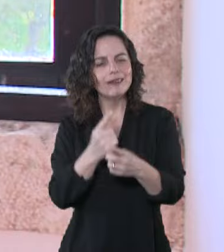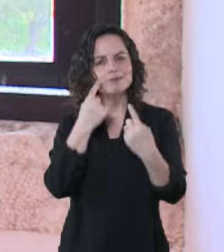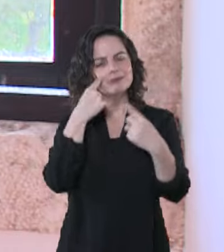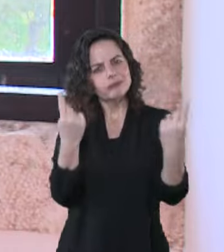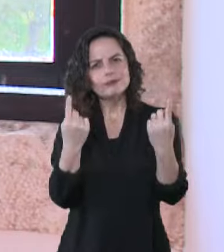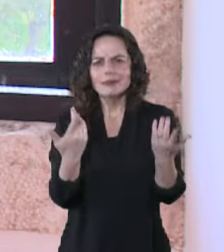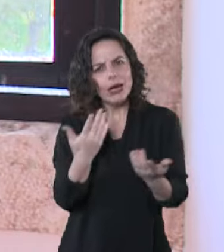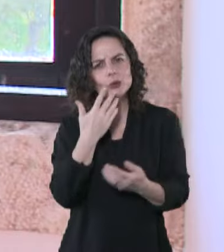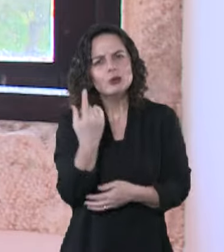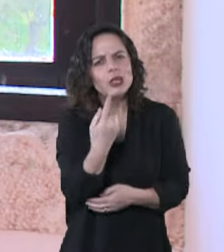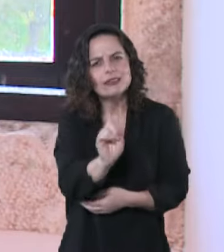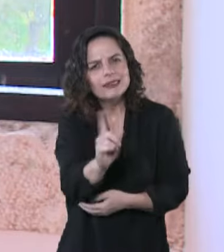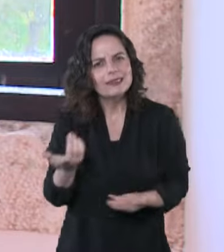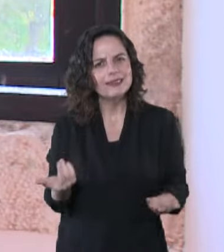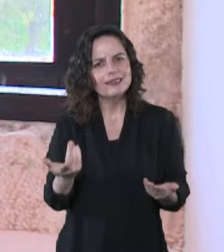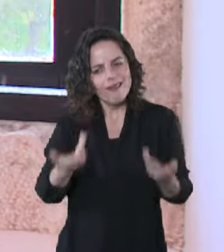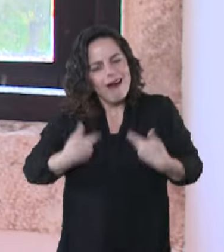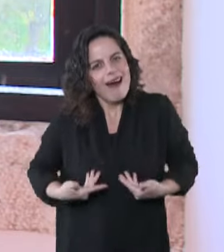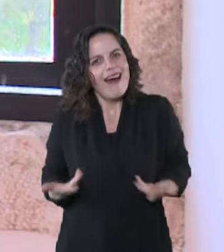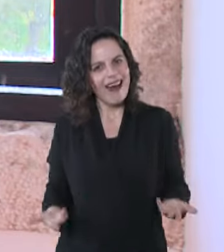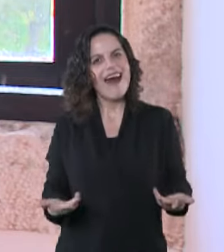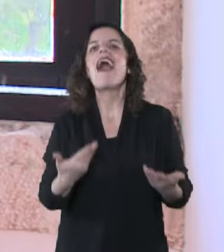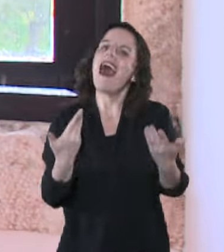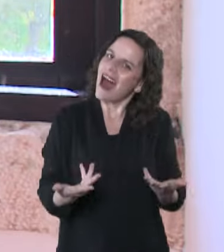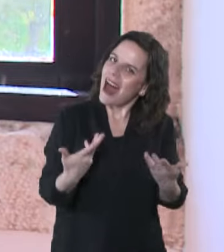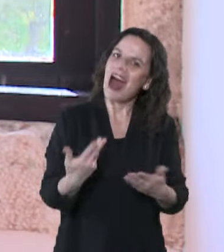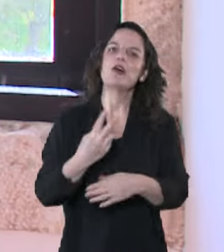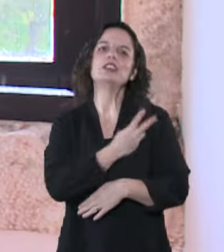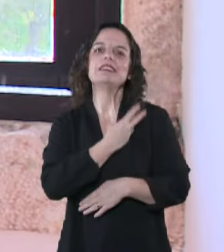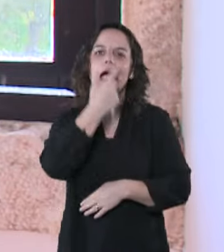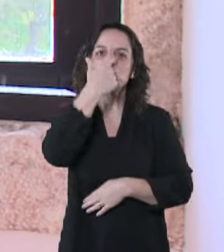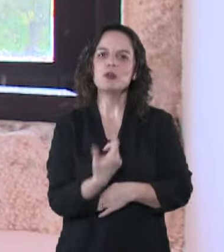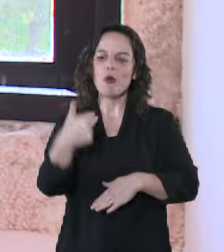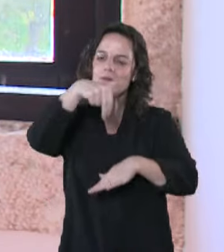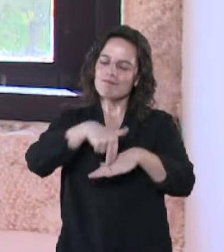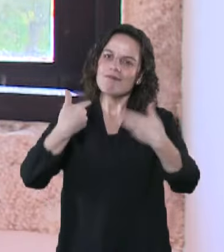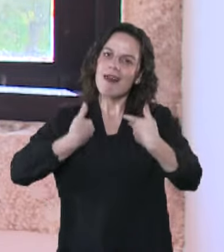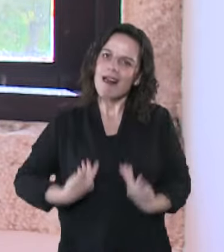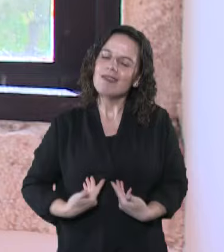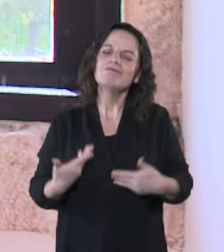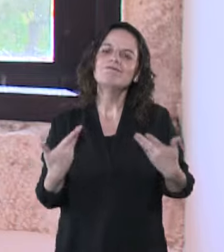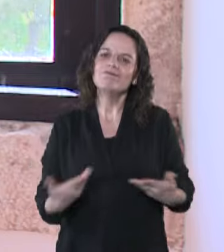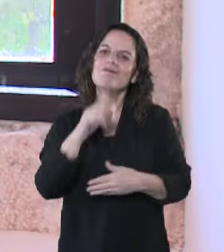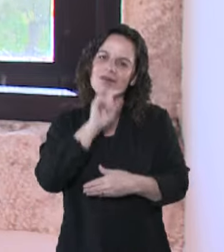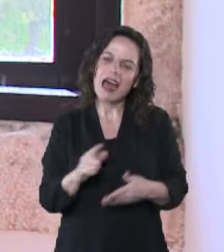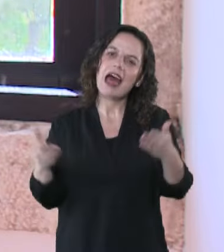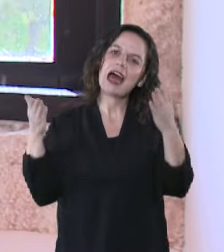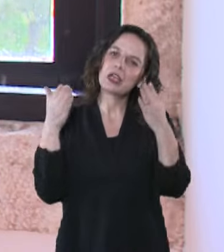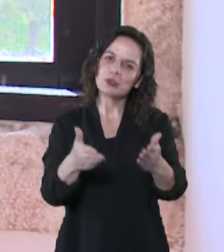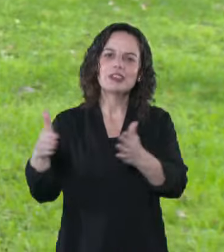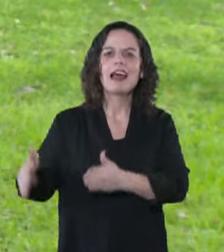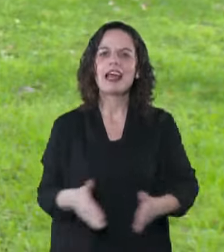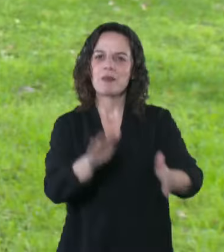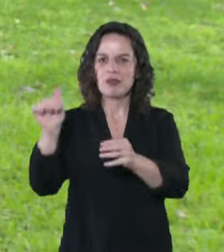mostrar que não estão sozinhos. Há aqui um rosto da universidade, há aqui uma pessoa da universidade que vos pode, portanto, ajudar nesta